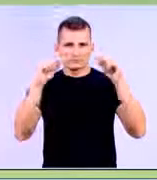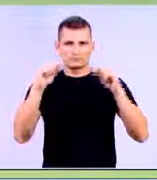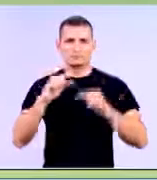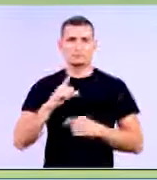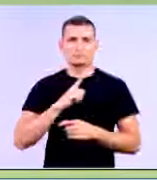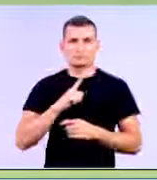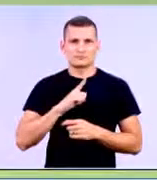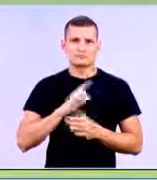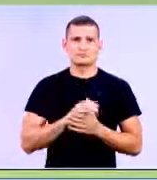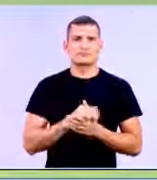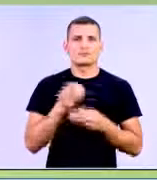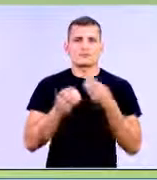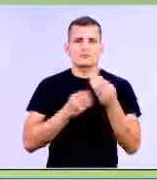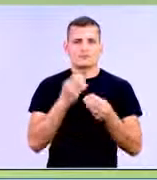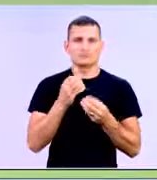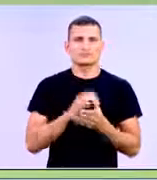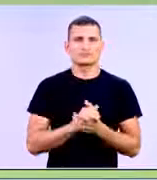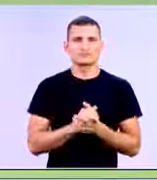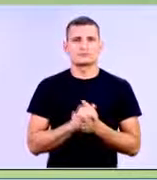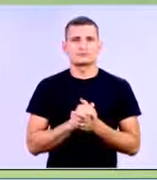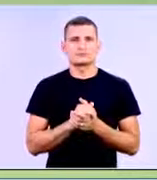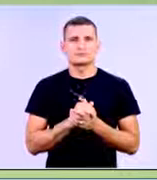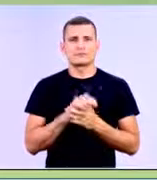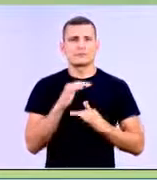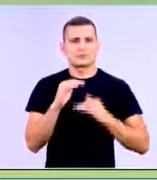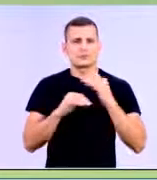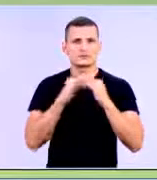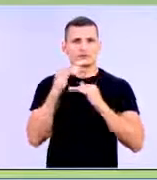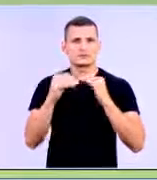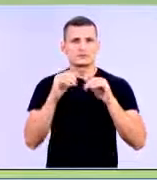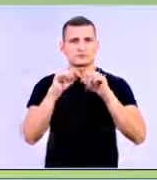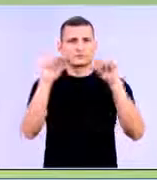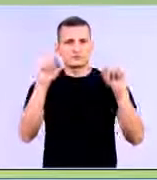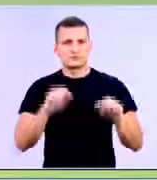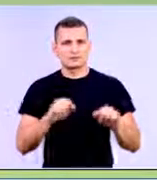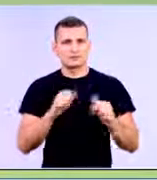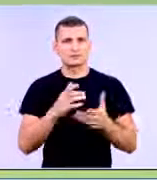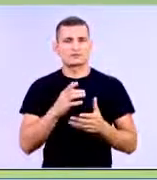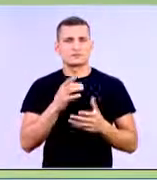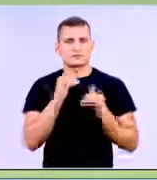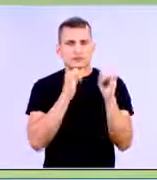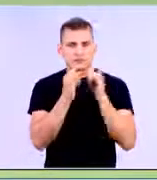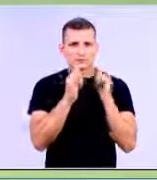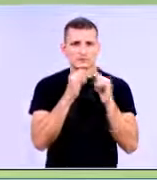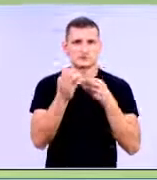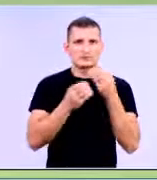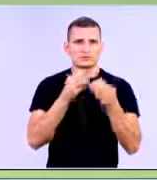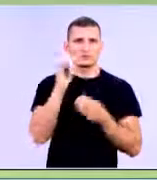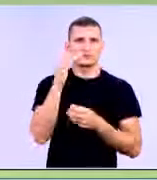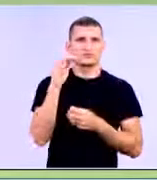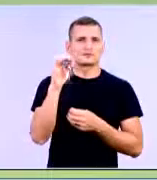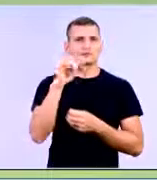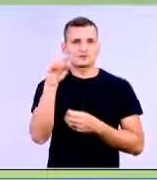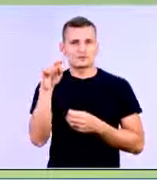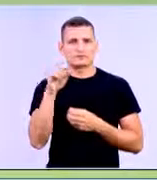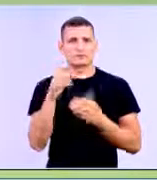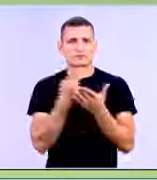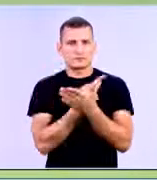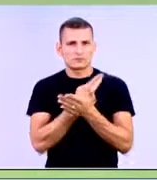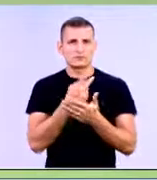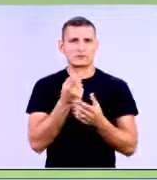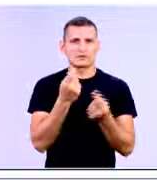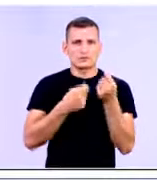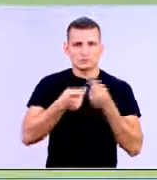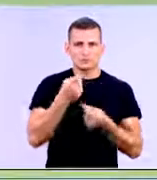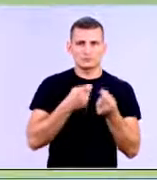chama de processo sistemático de obtenção e avaliação objetiva de evidências sobre as ações e eventos econômicos, tá